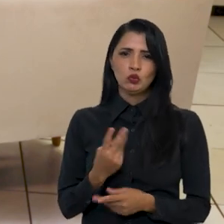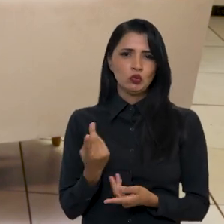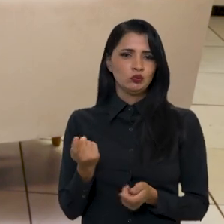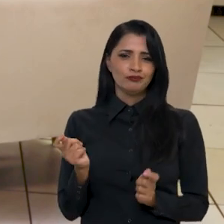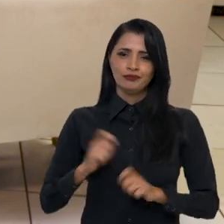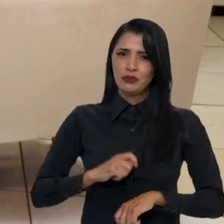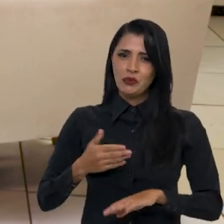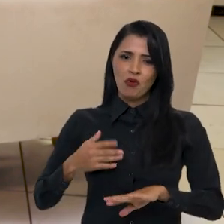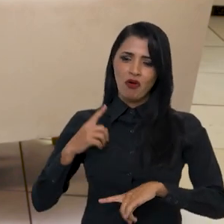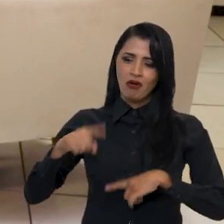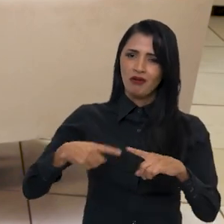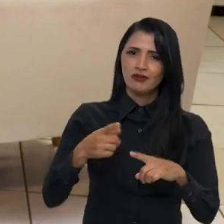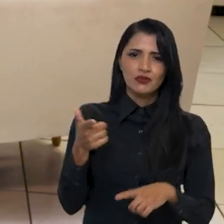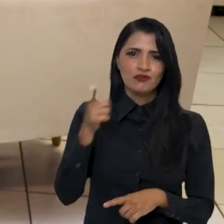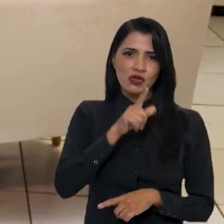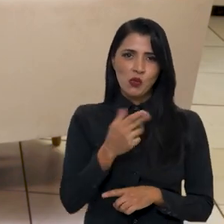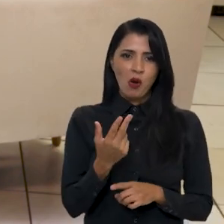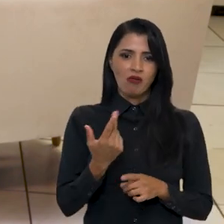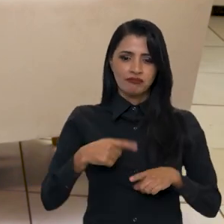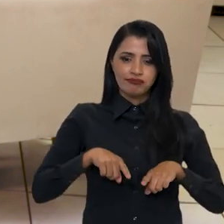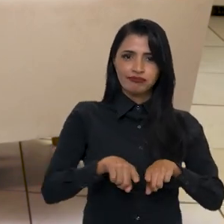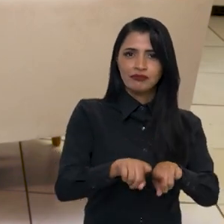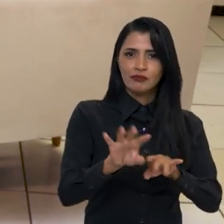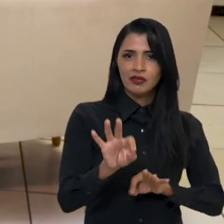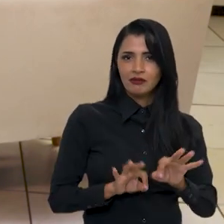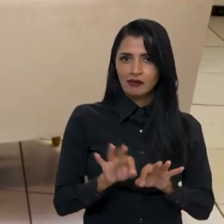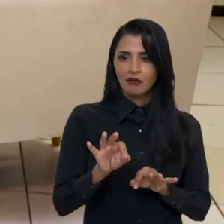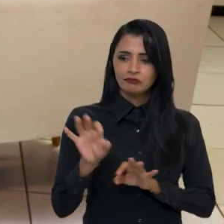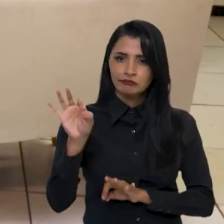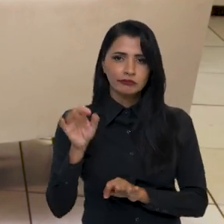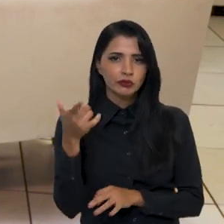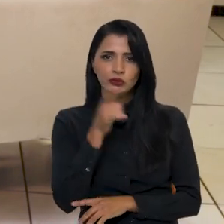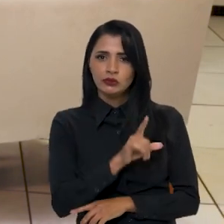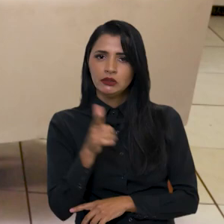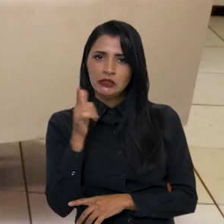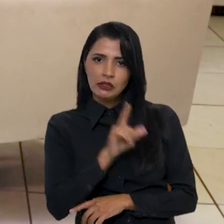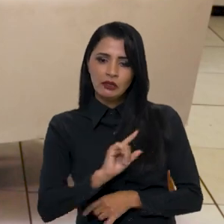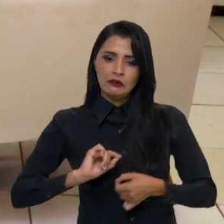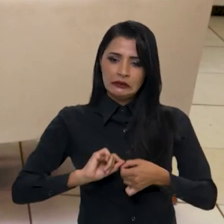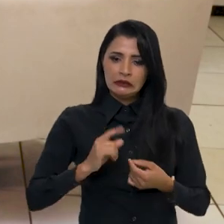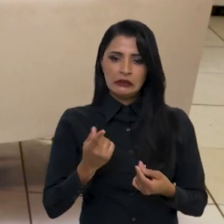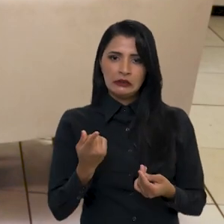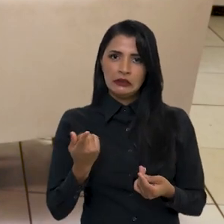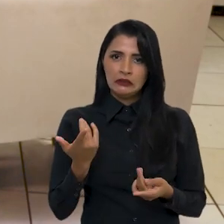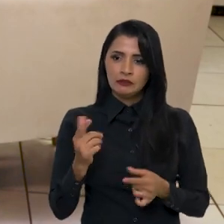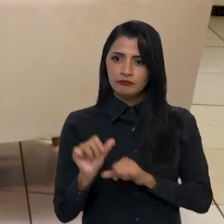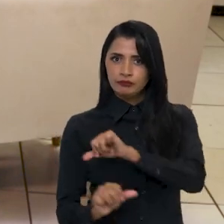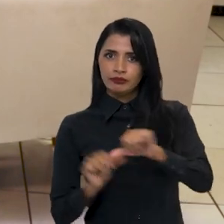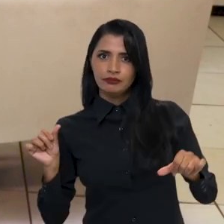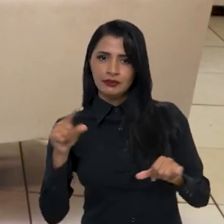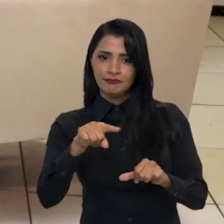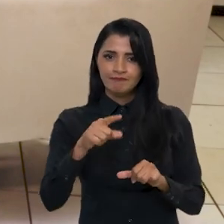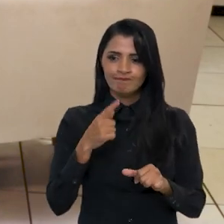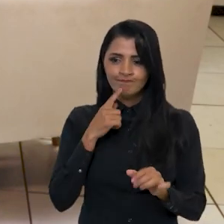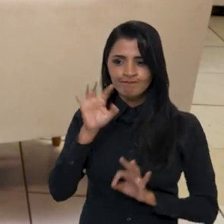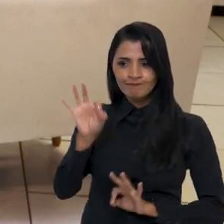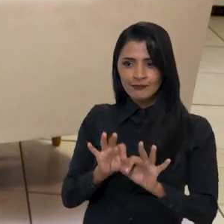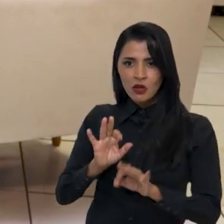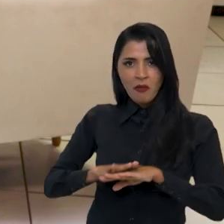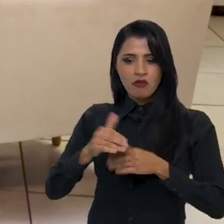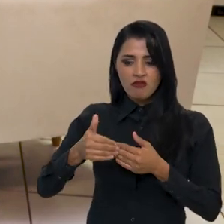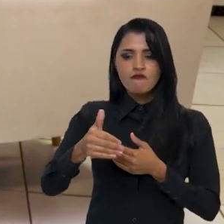mundo teve condição de avançar como planejado e de forma organizada. Né? Fazer essa modernização com